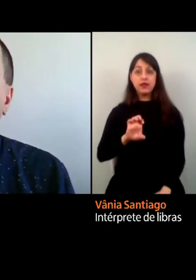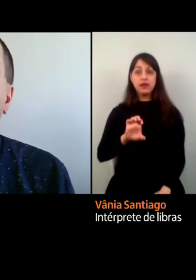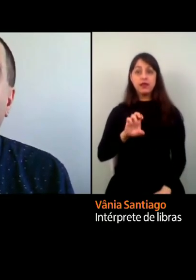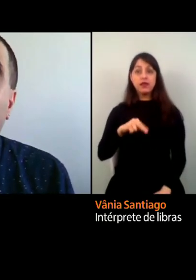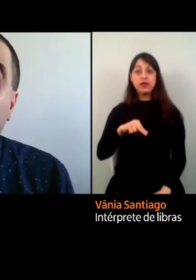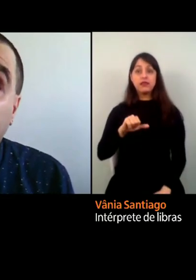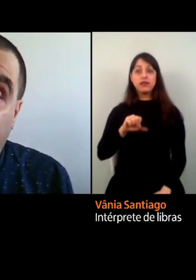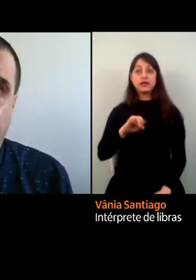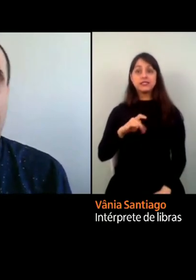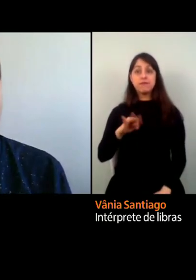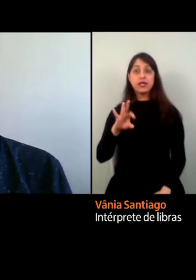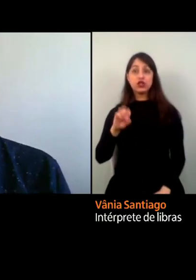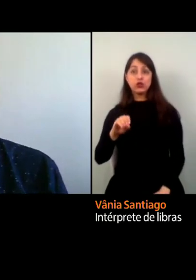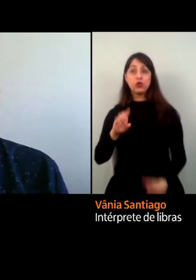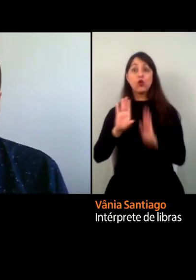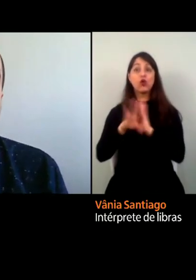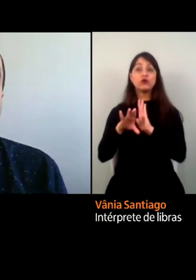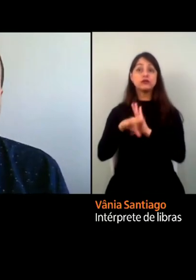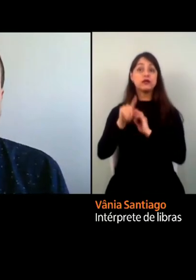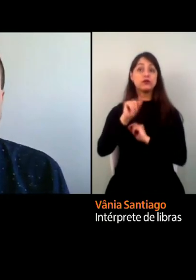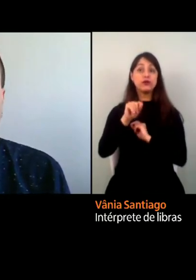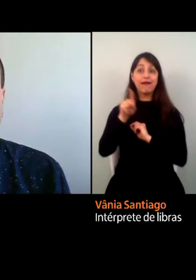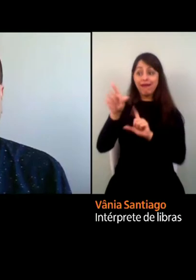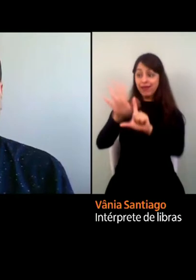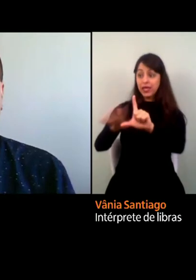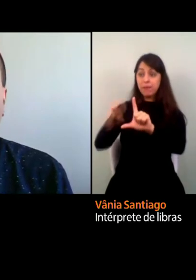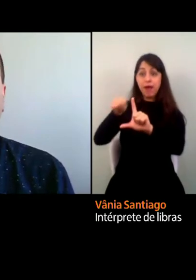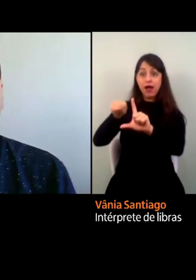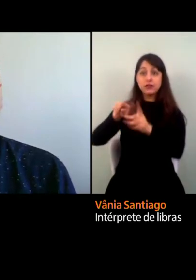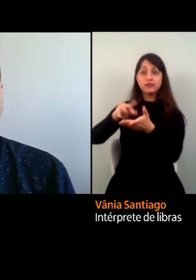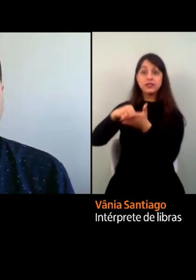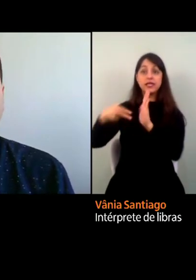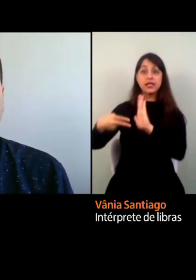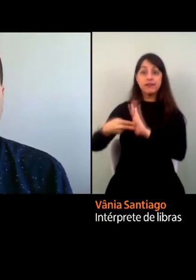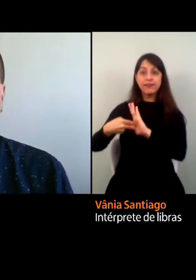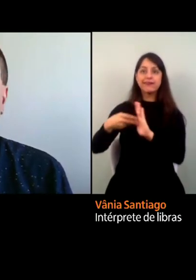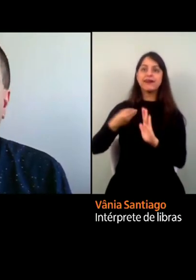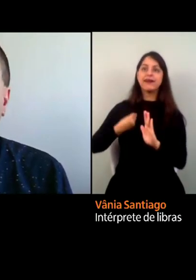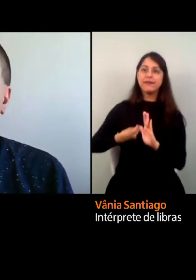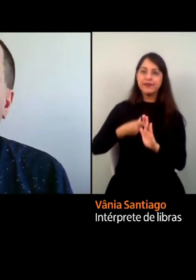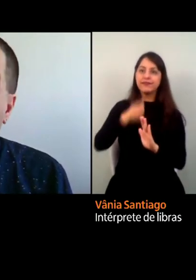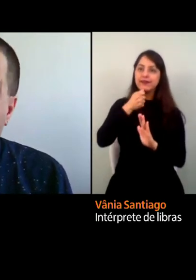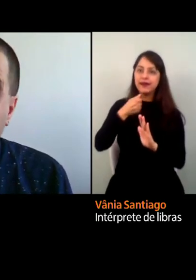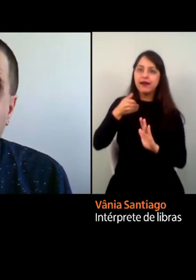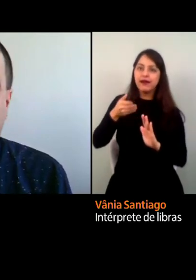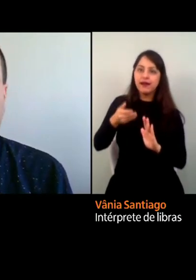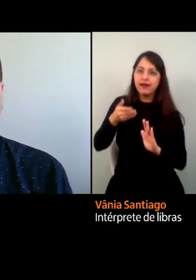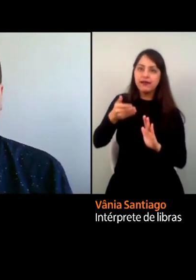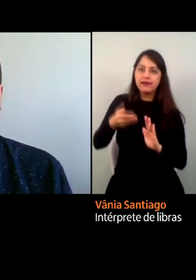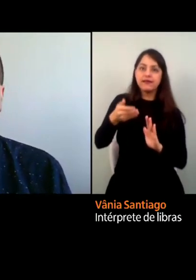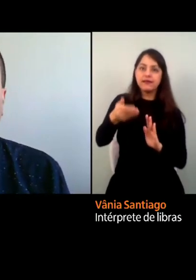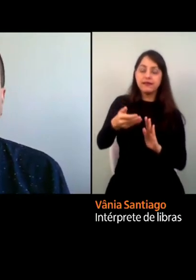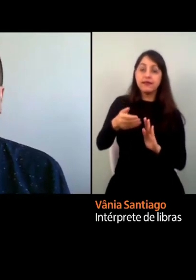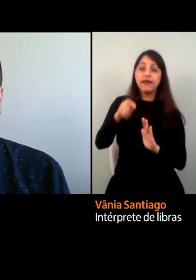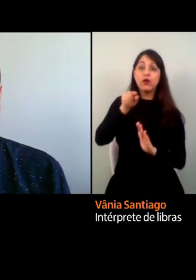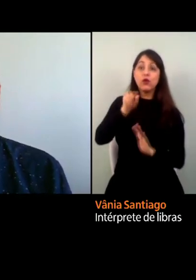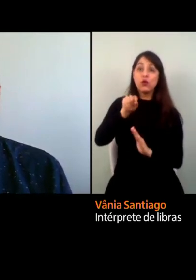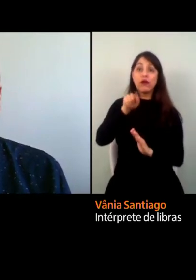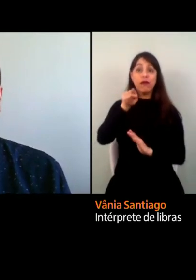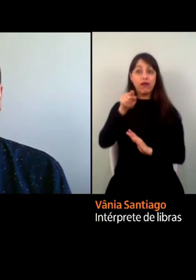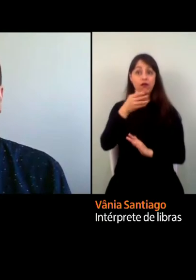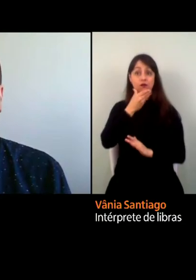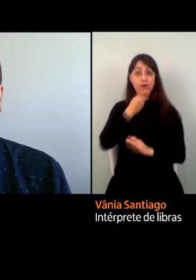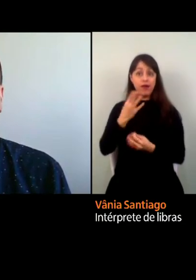de imagem sobrevivente. Arquivista compulsivo e convulsivo,